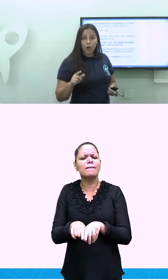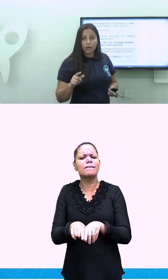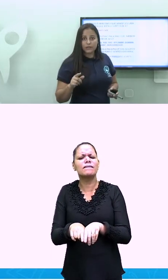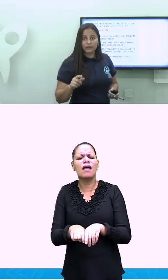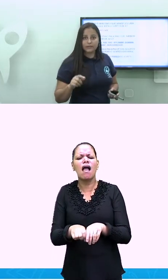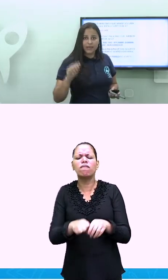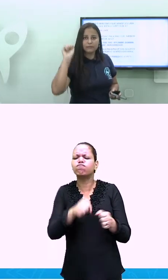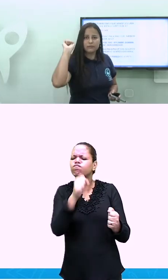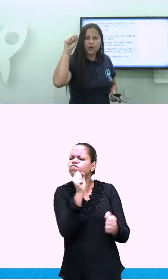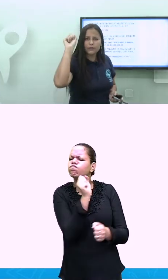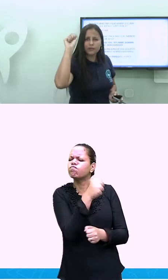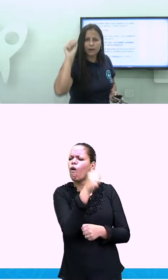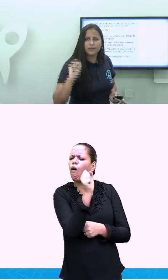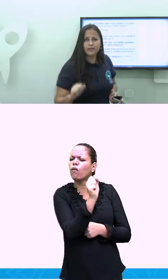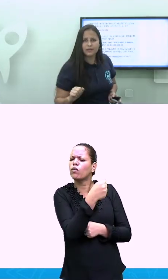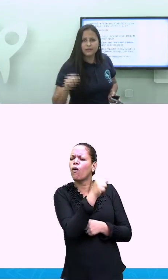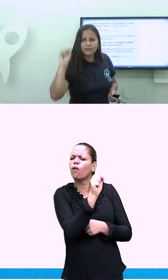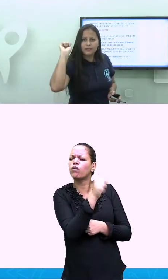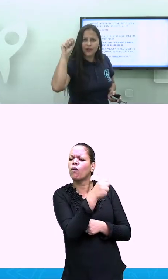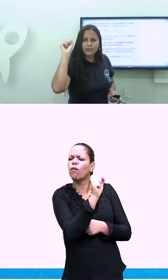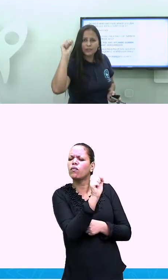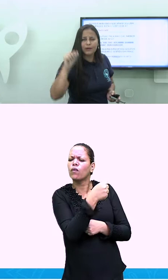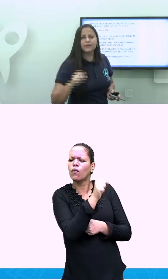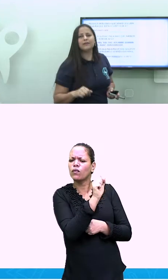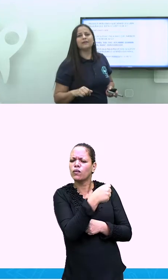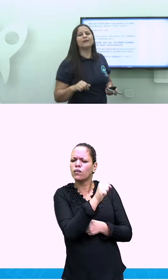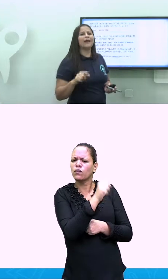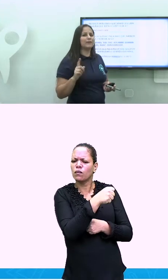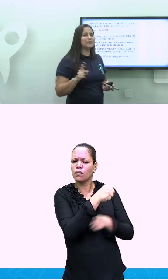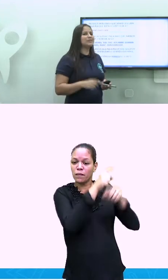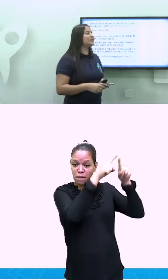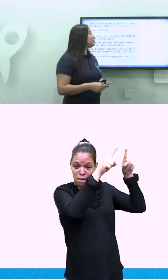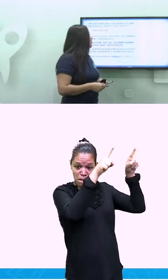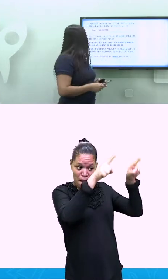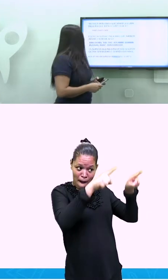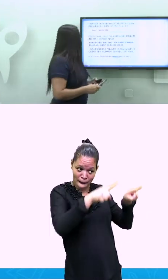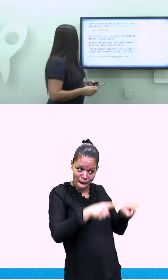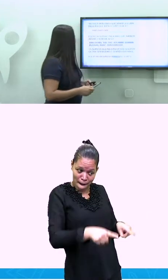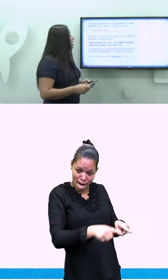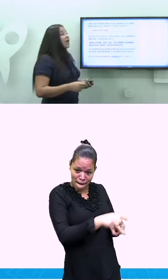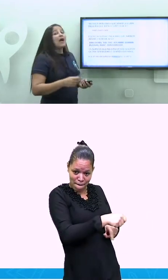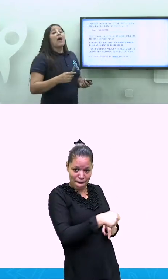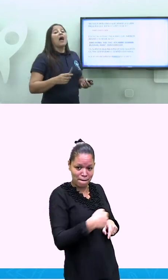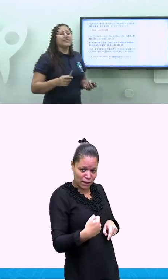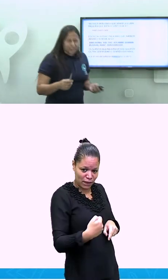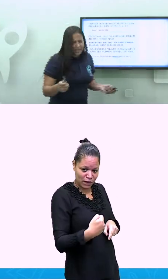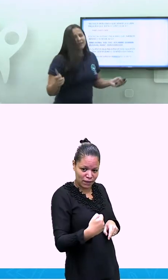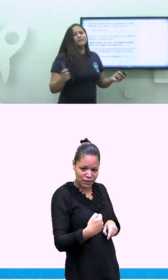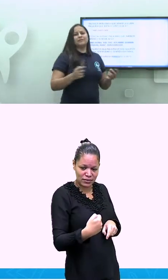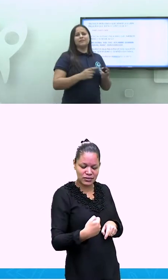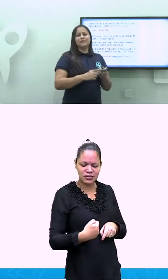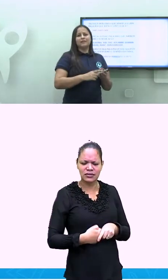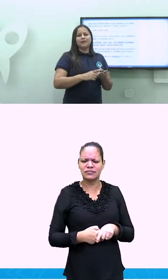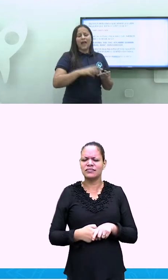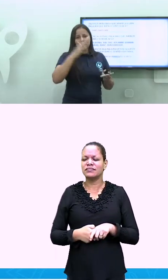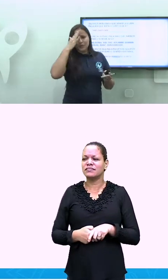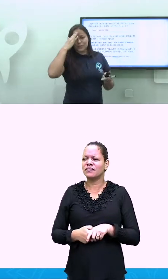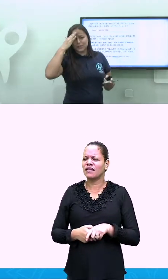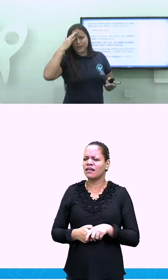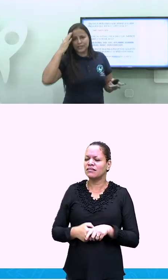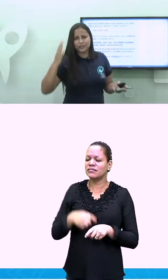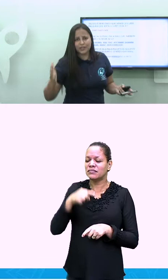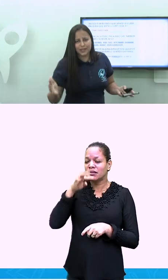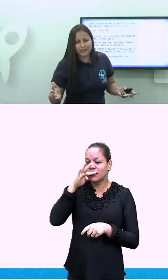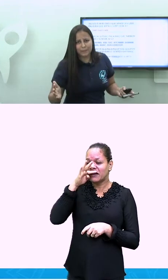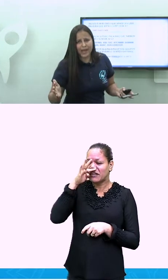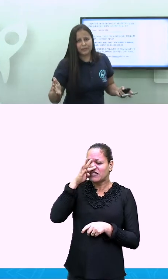na porta, né? Toque-toque. Toque-toque. Aí usa esse som. Atchim! Ai, meu Deus,